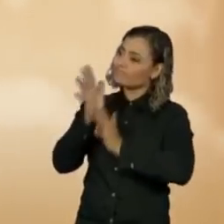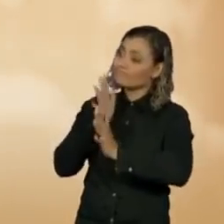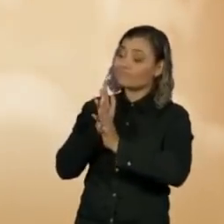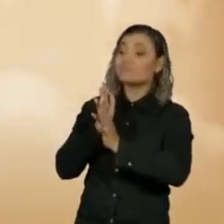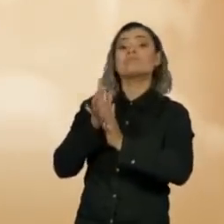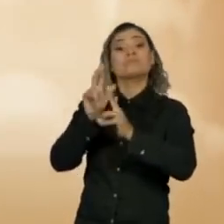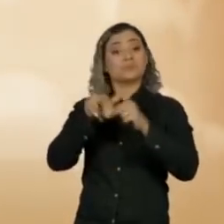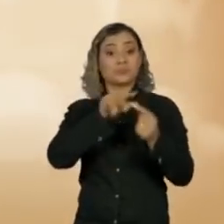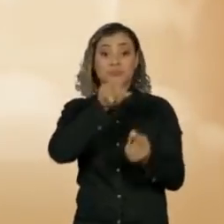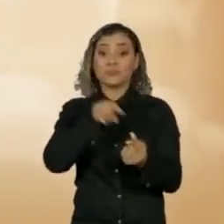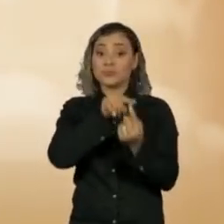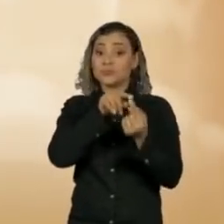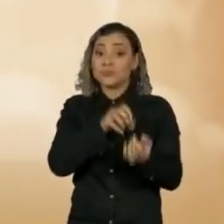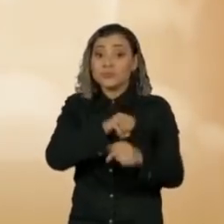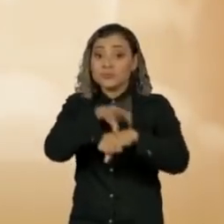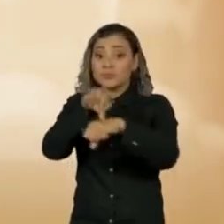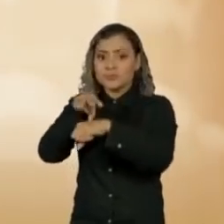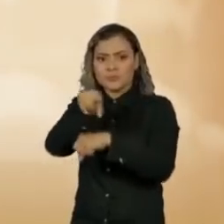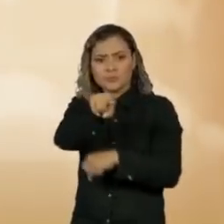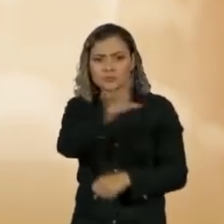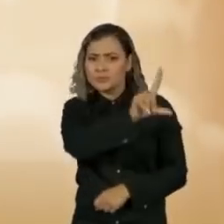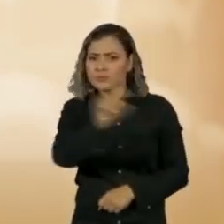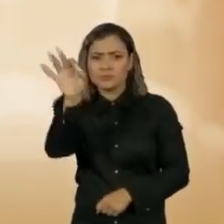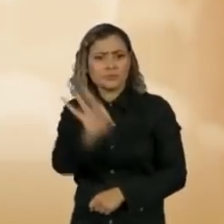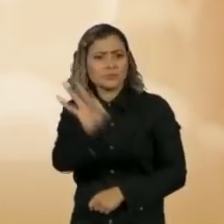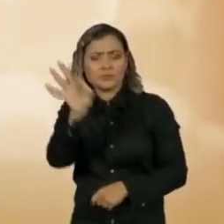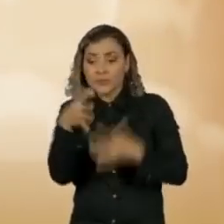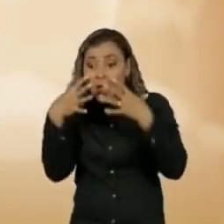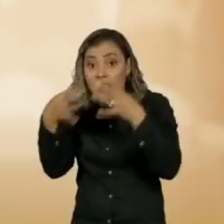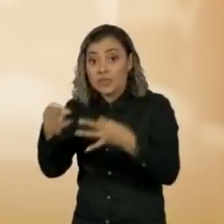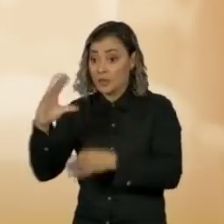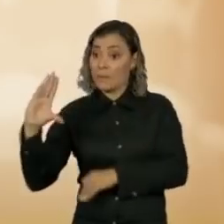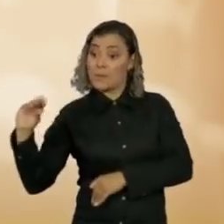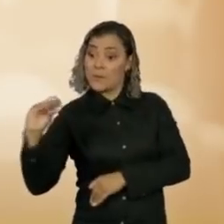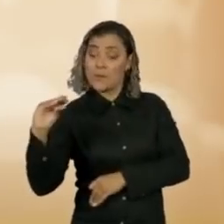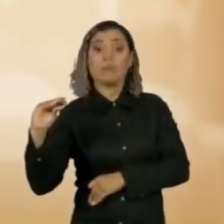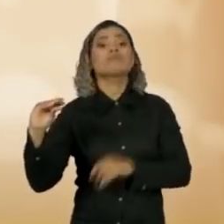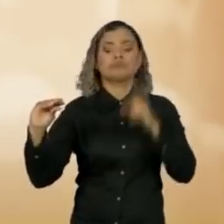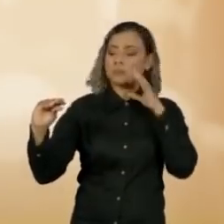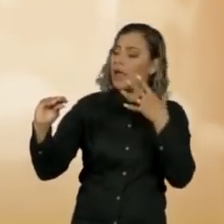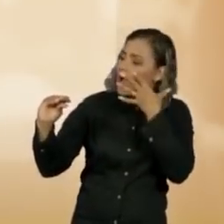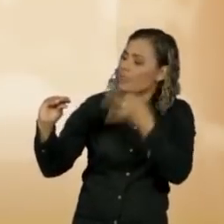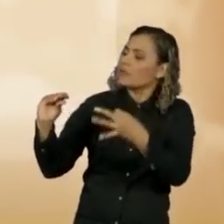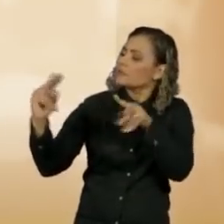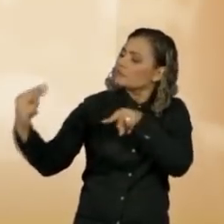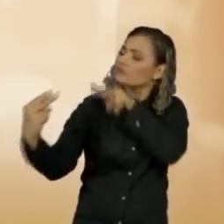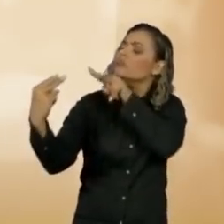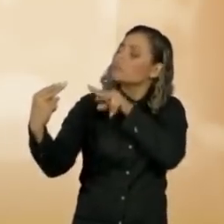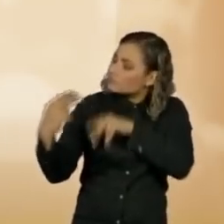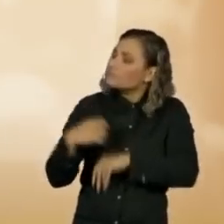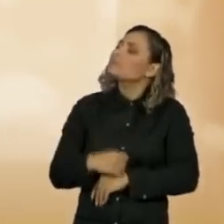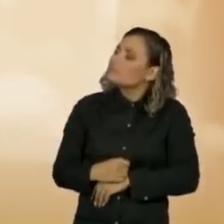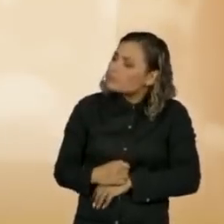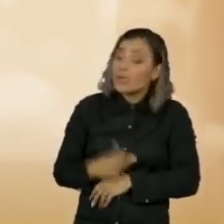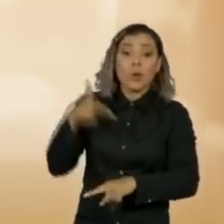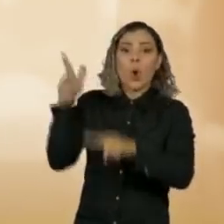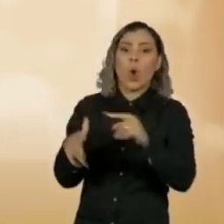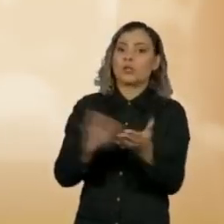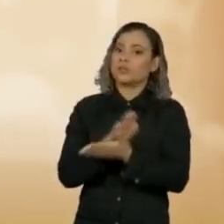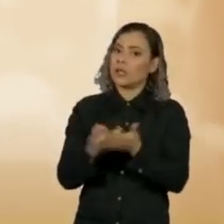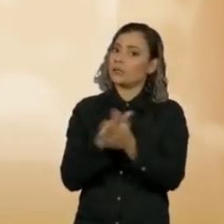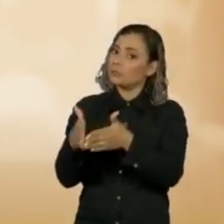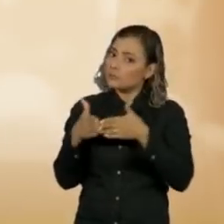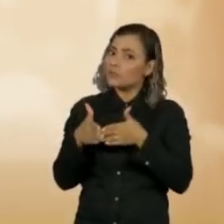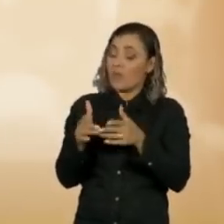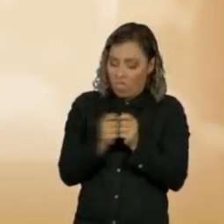vão algumas dicas. Dê 100% de atenção a quem fala. Mantenha contato visual, não interrompa, nem